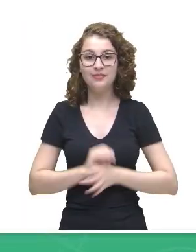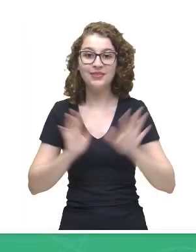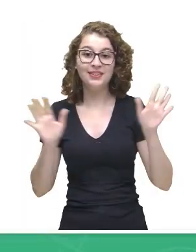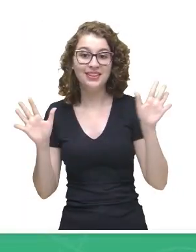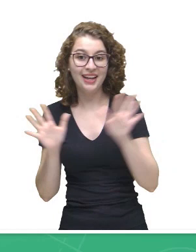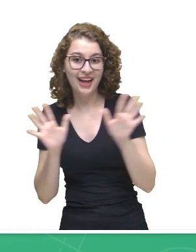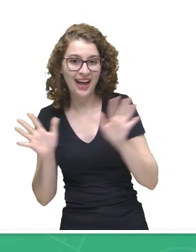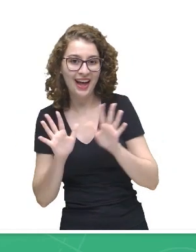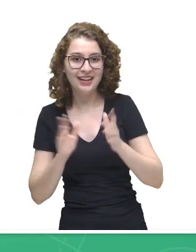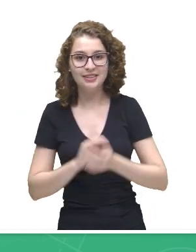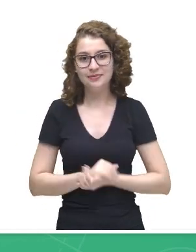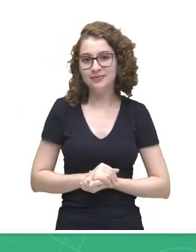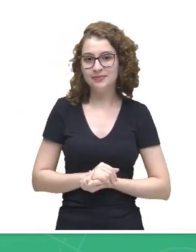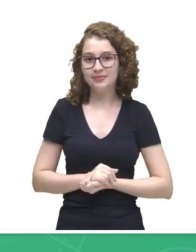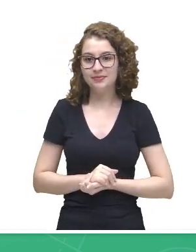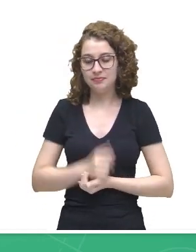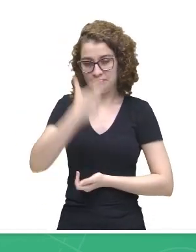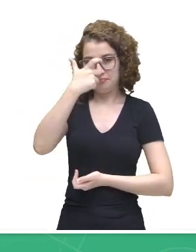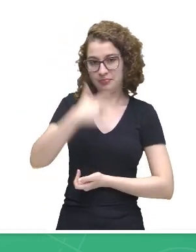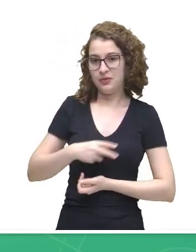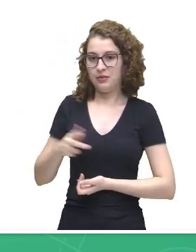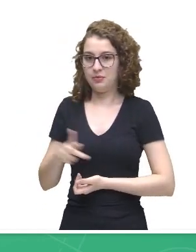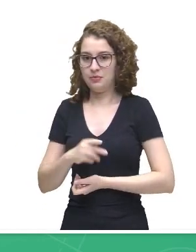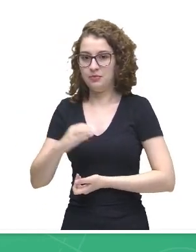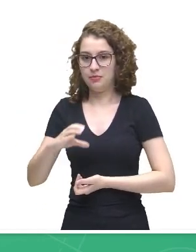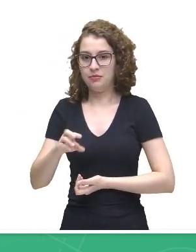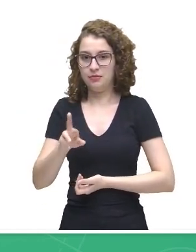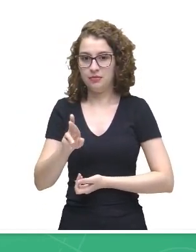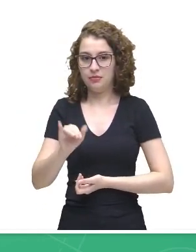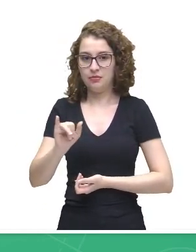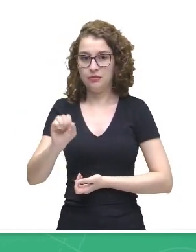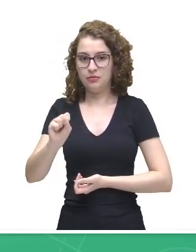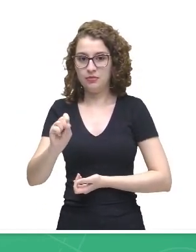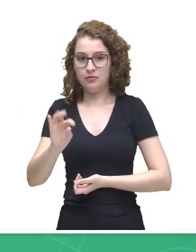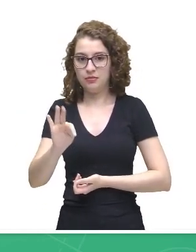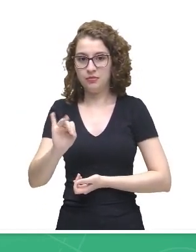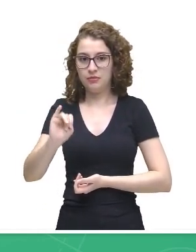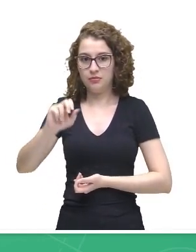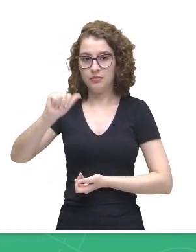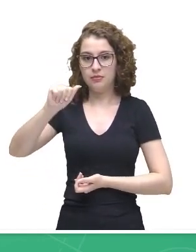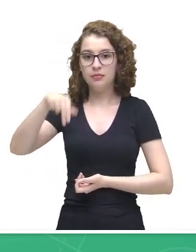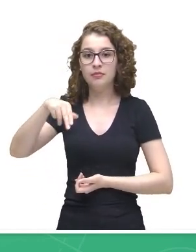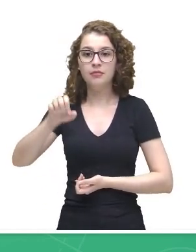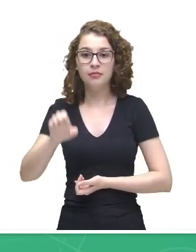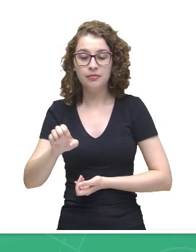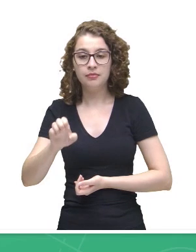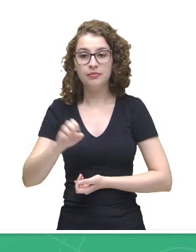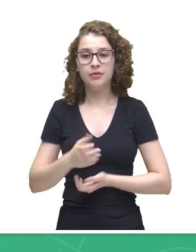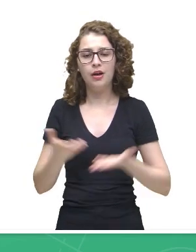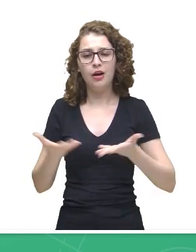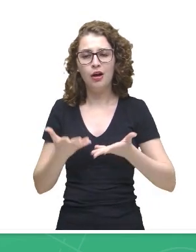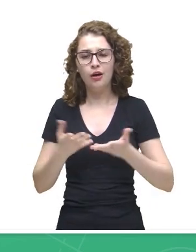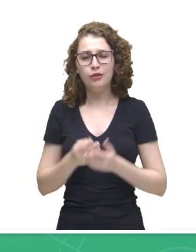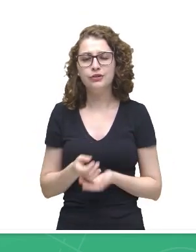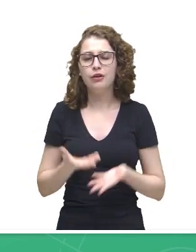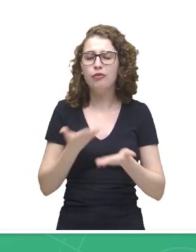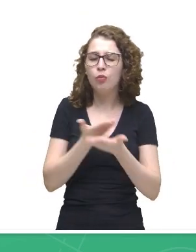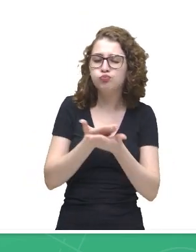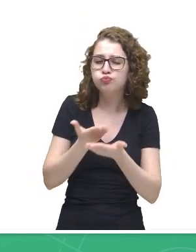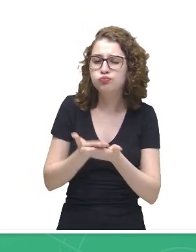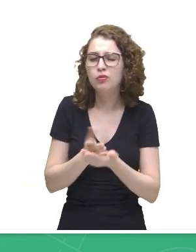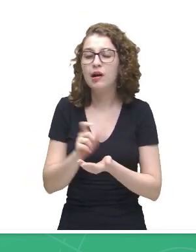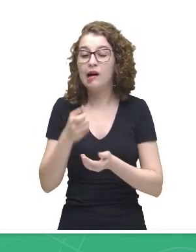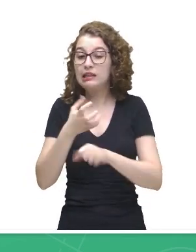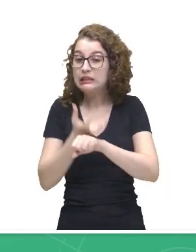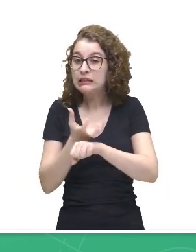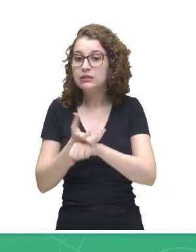Hi there! Eu sou a Teacher Cristiane Mourão e eu vou descomplicar a língua inglesa para vocês. E vocês vão acompanhar comigo